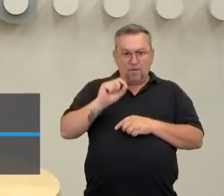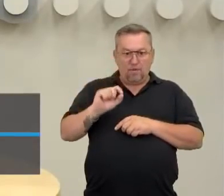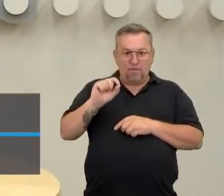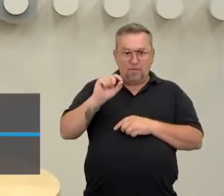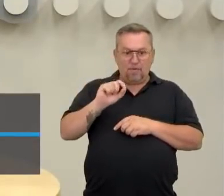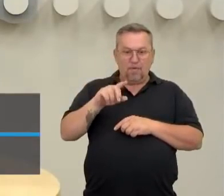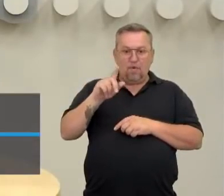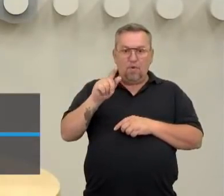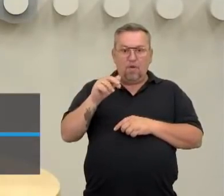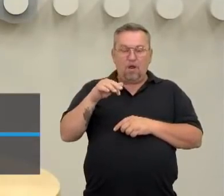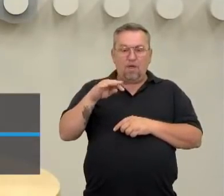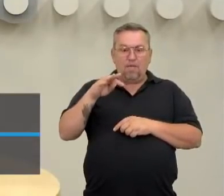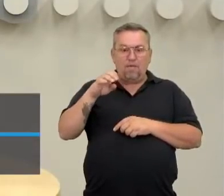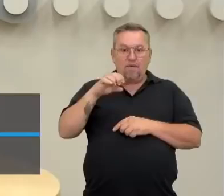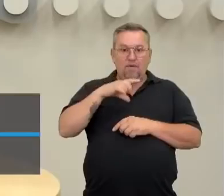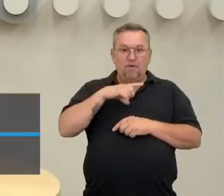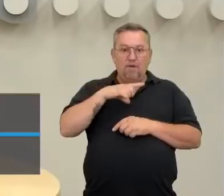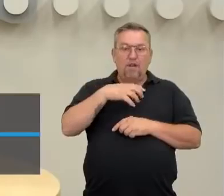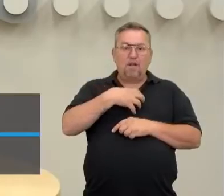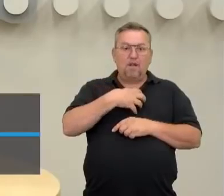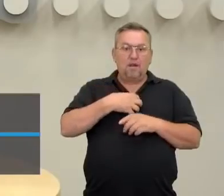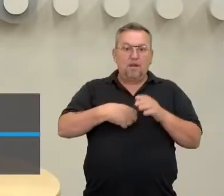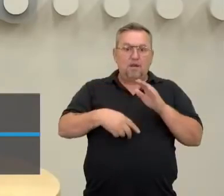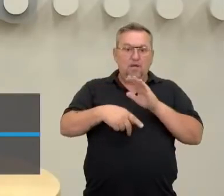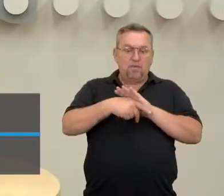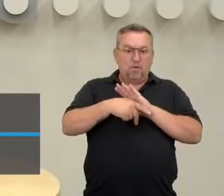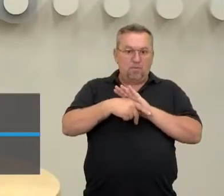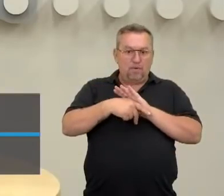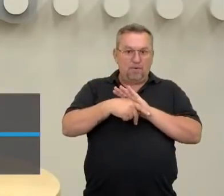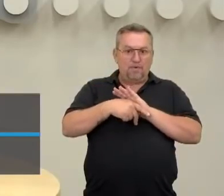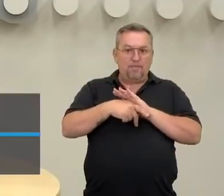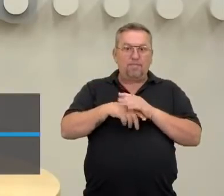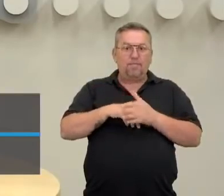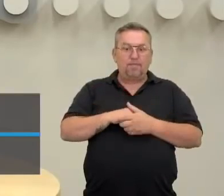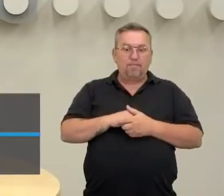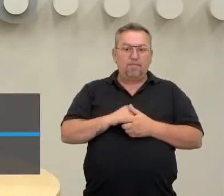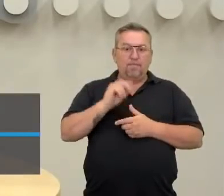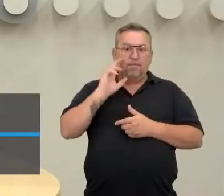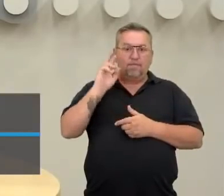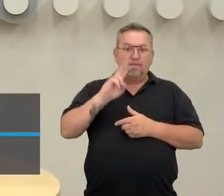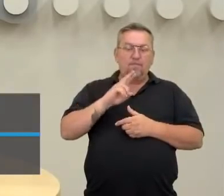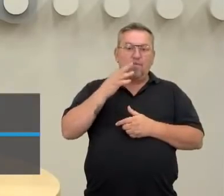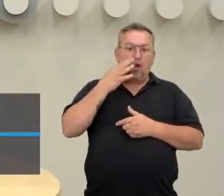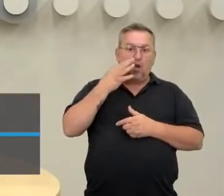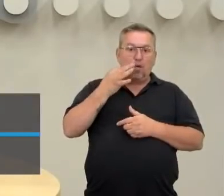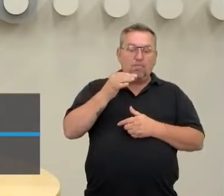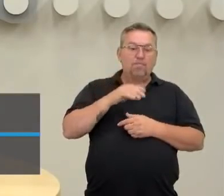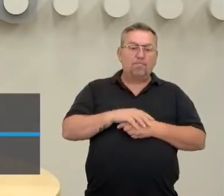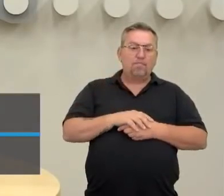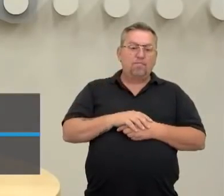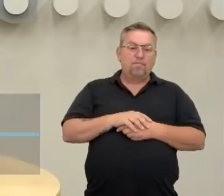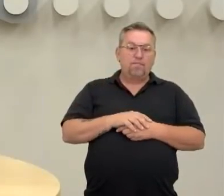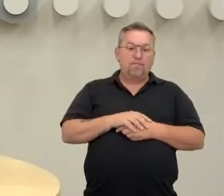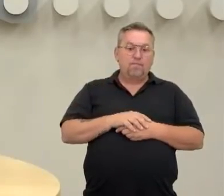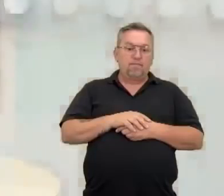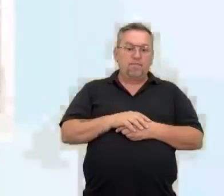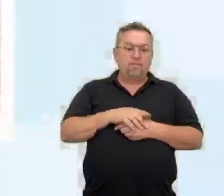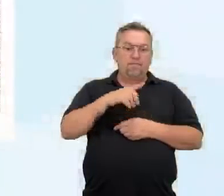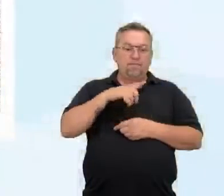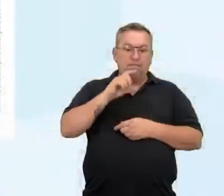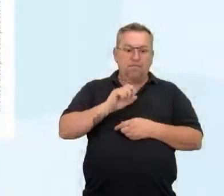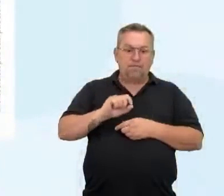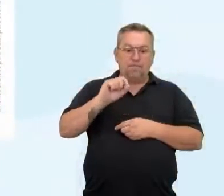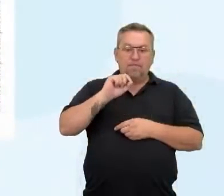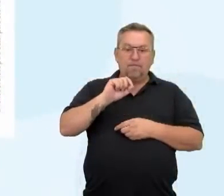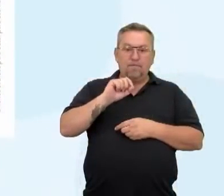o grafite, antes de tudo, ele tem características próprias dentro da arte, né? Como vocês observam nessa imagem aí. Então, o grafite, ele tem